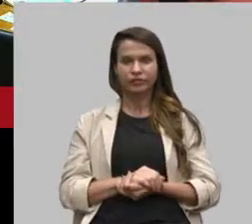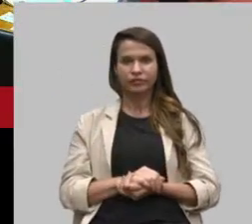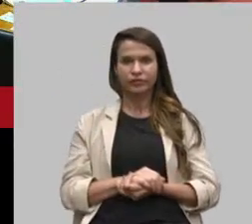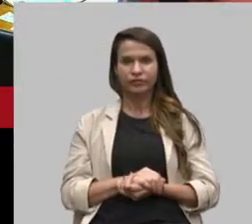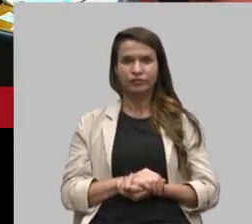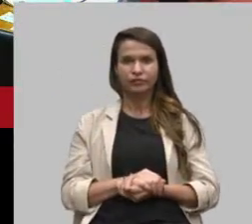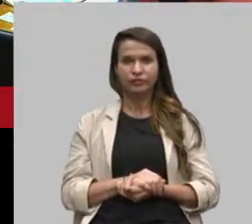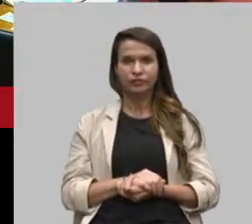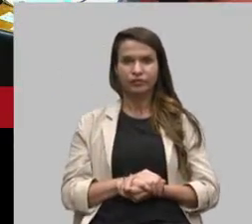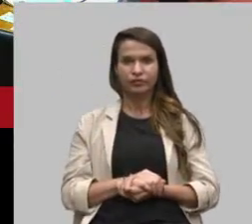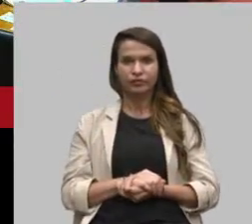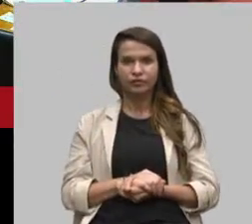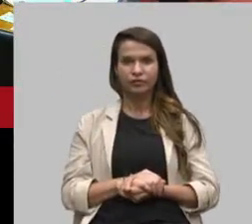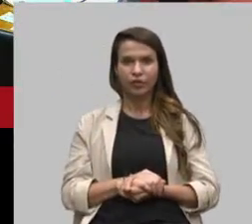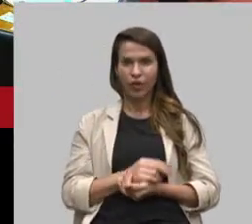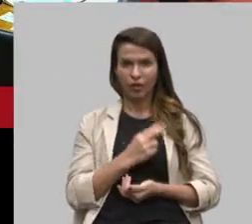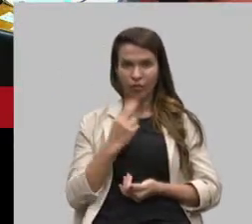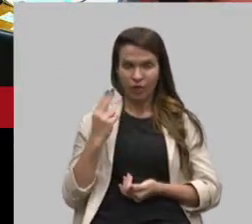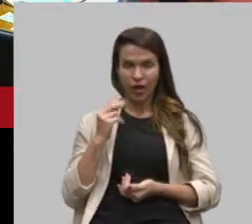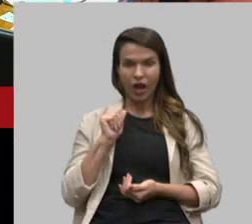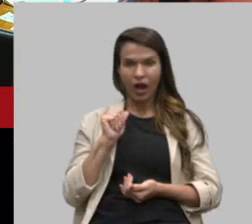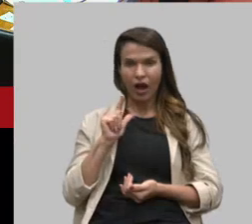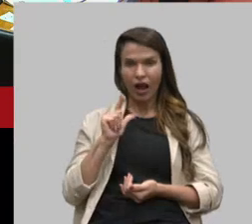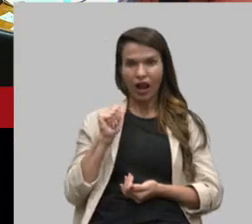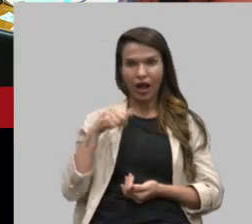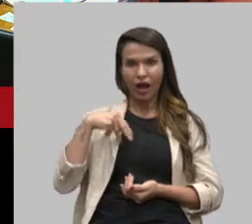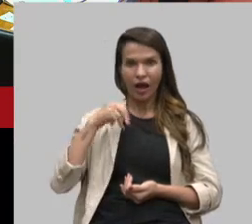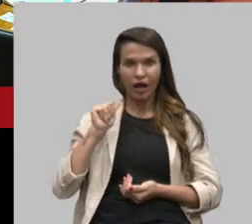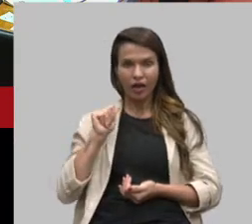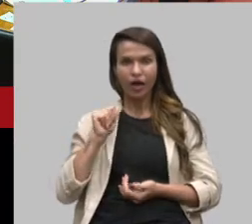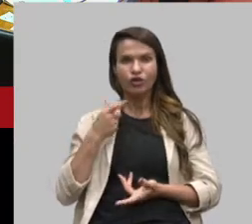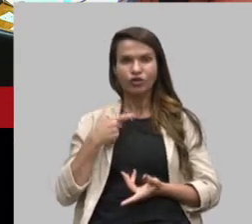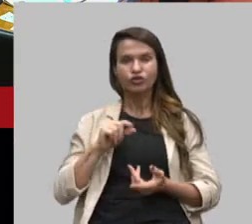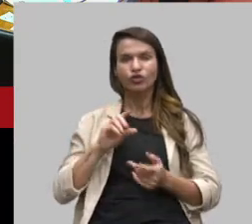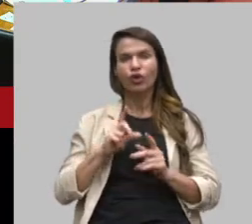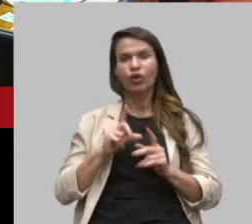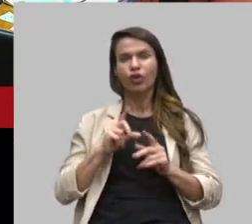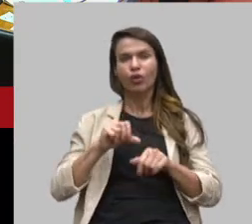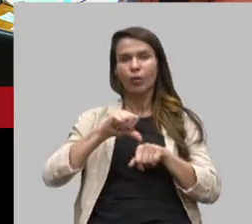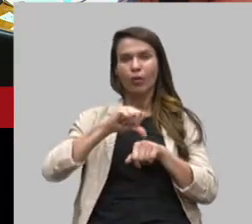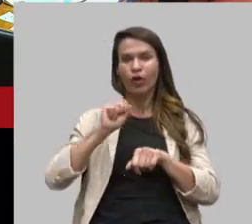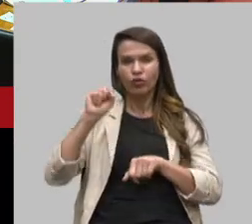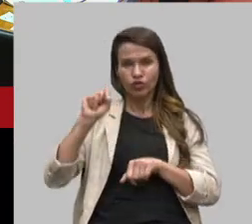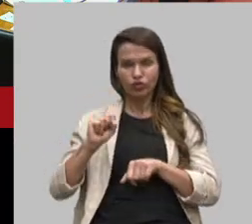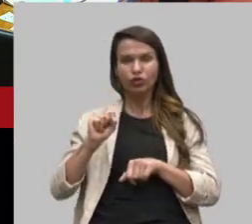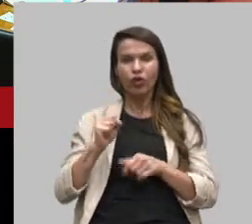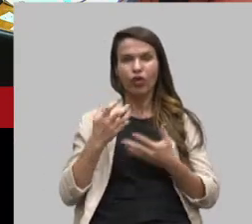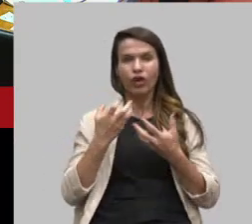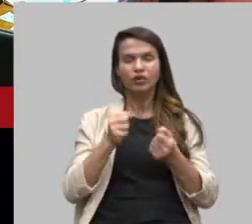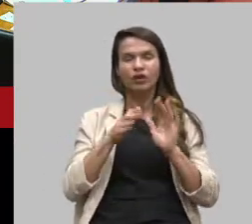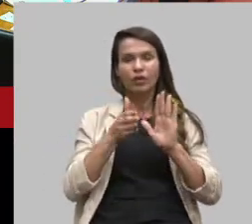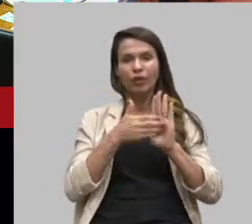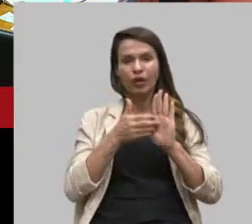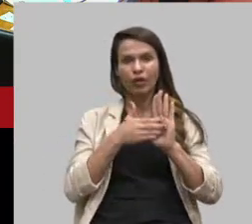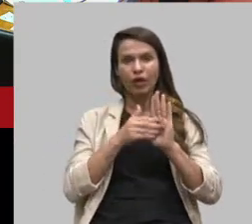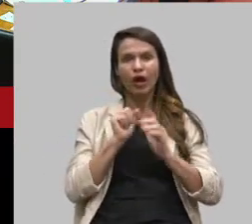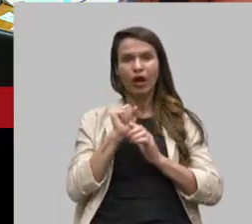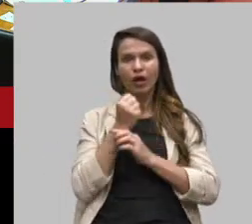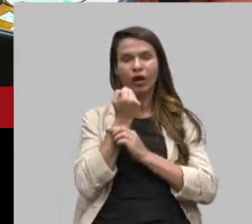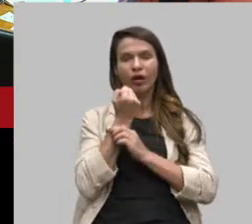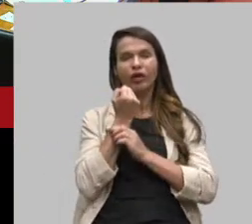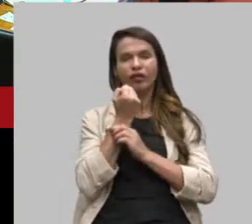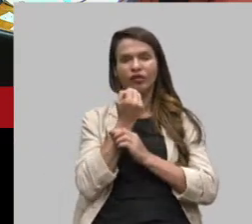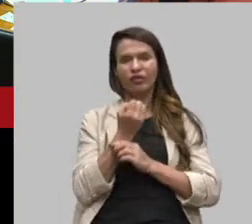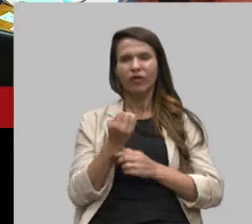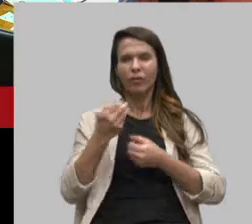fácil meu nome eu sou da Conexão Sul eh eu sou a favor da proposta porque essa proposta ela garante muitos municípios